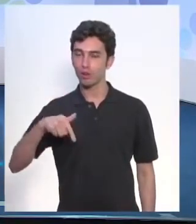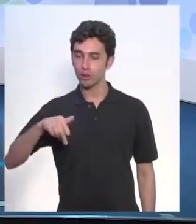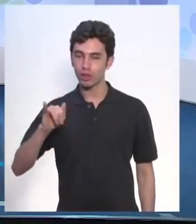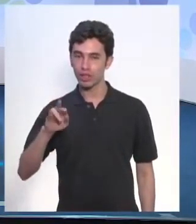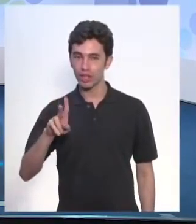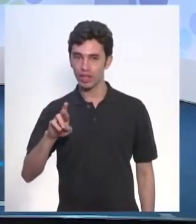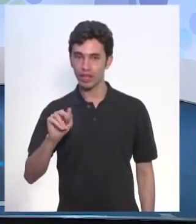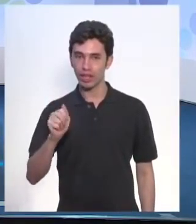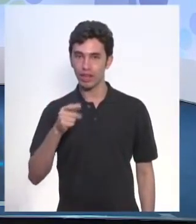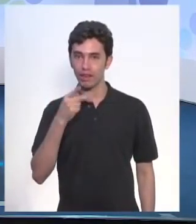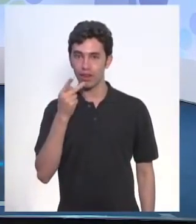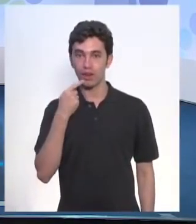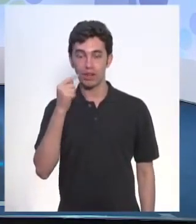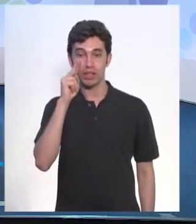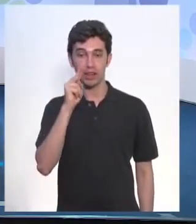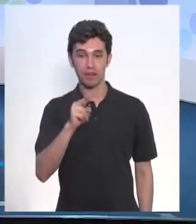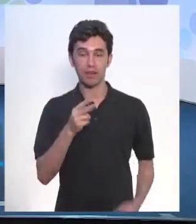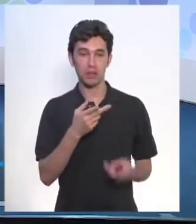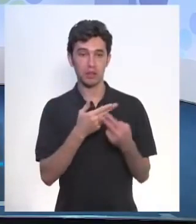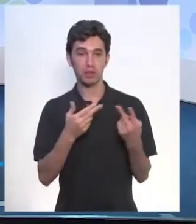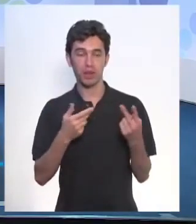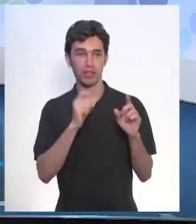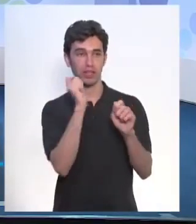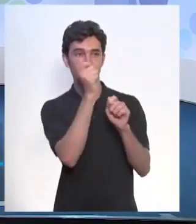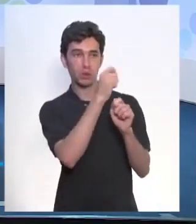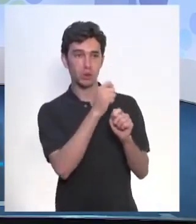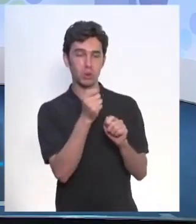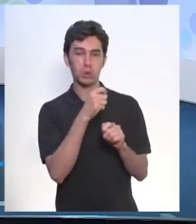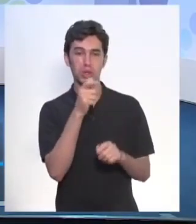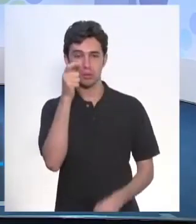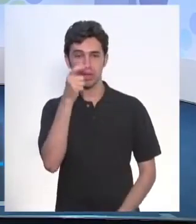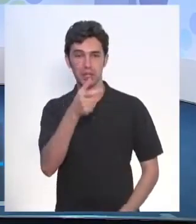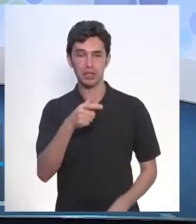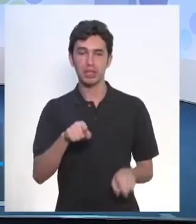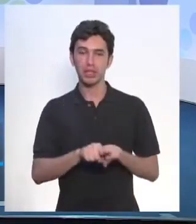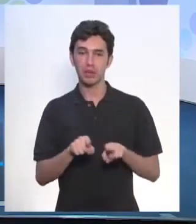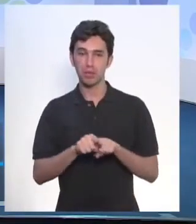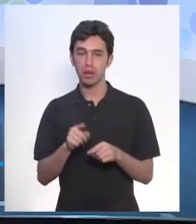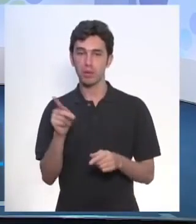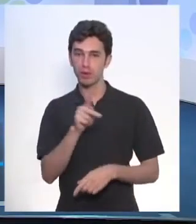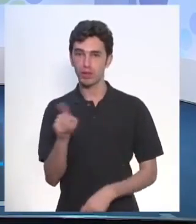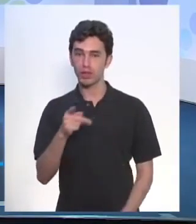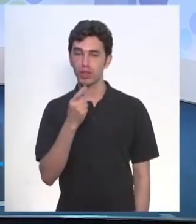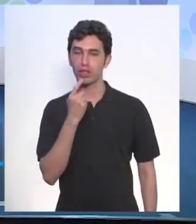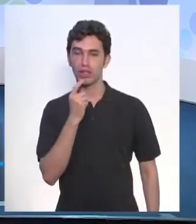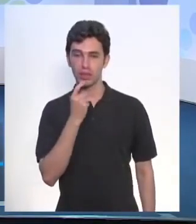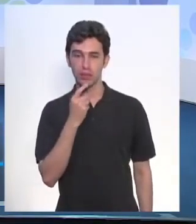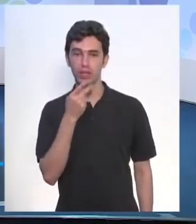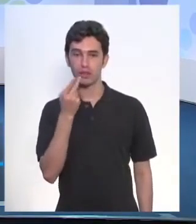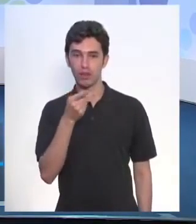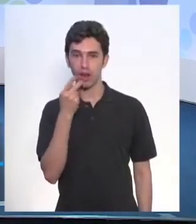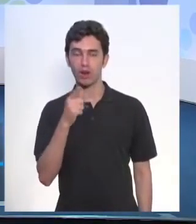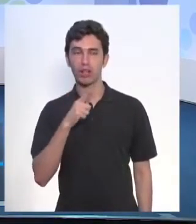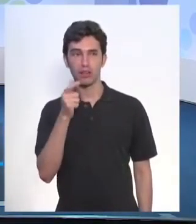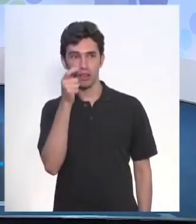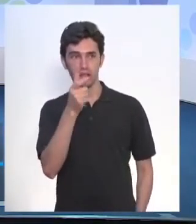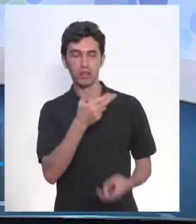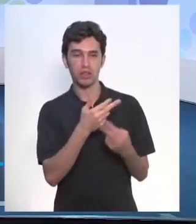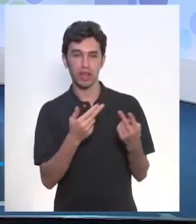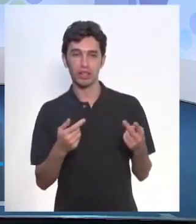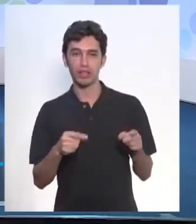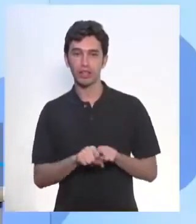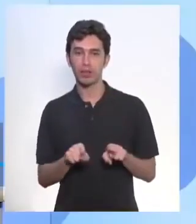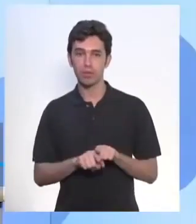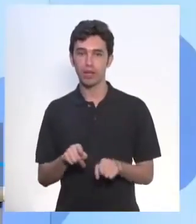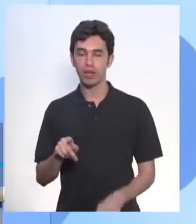que já viu muitas esculturas interessantes. A outra professora de Campinas também citou muitas obras na sua cidade. Tem mais interação aí, professora? Sim,